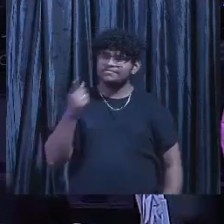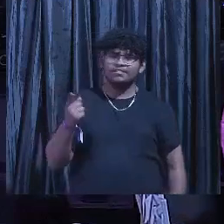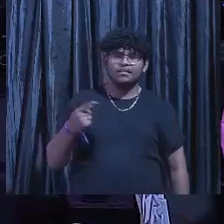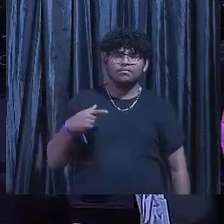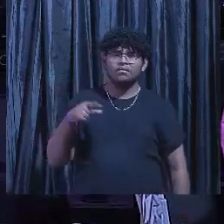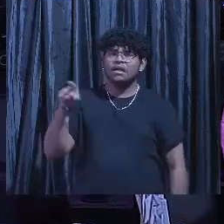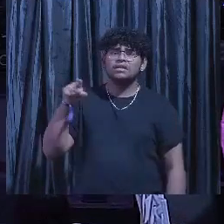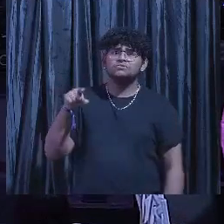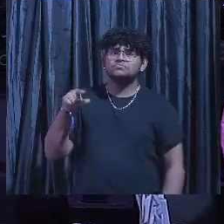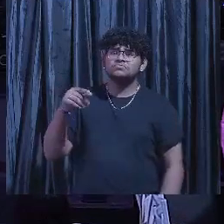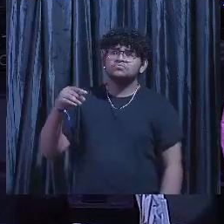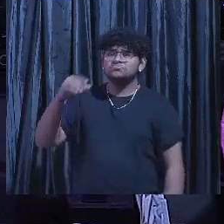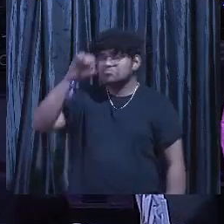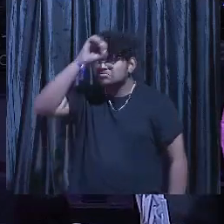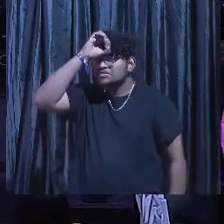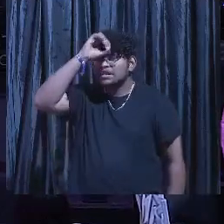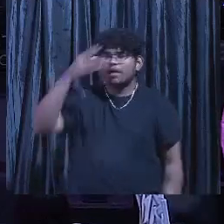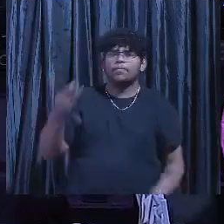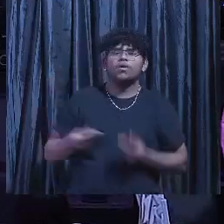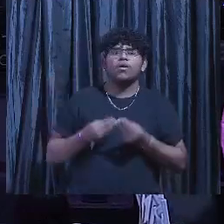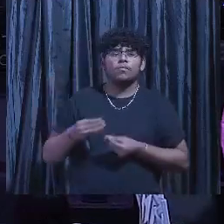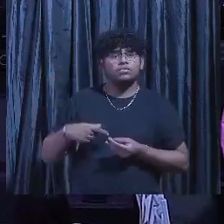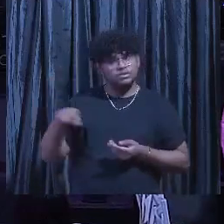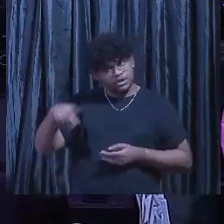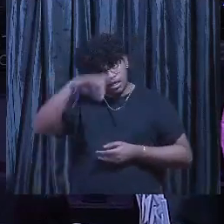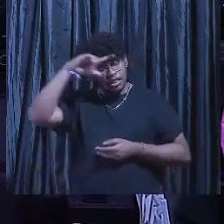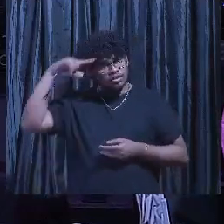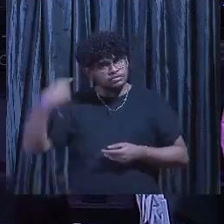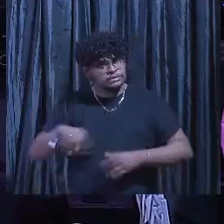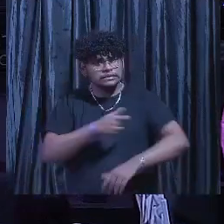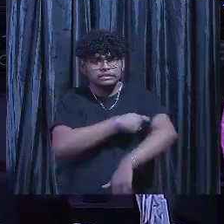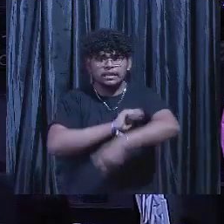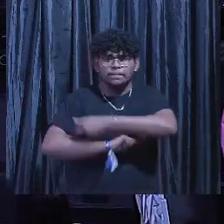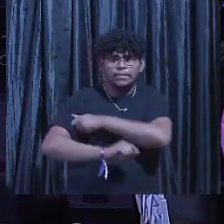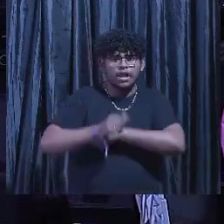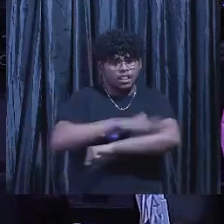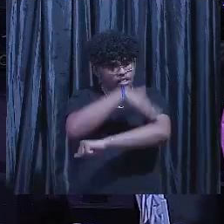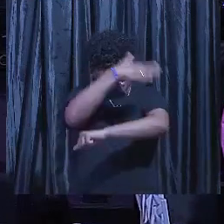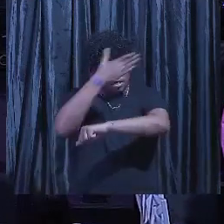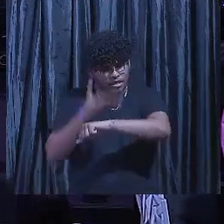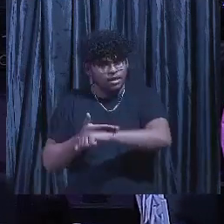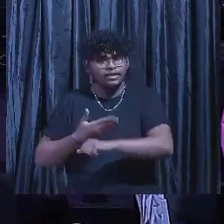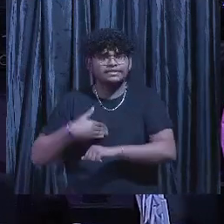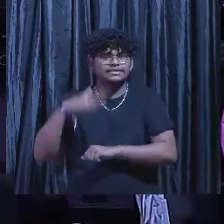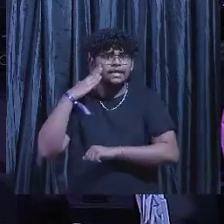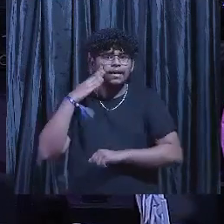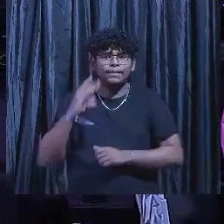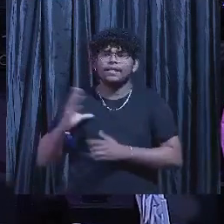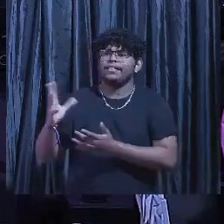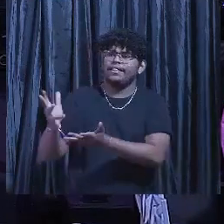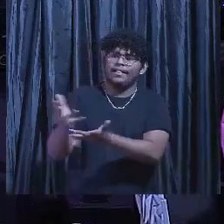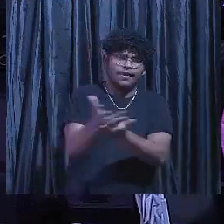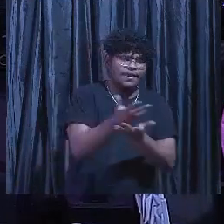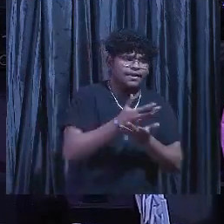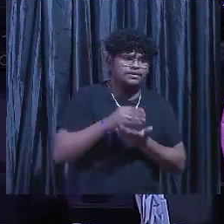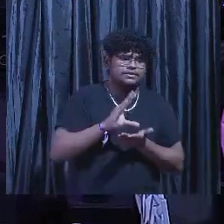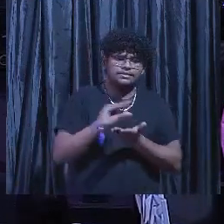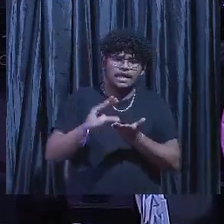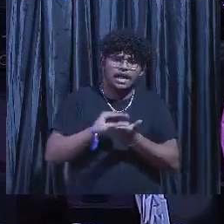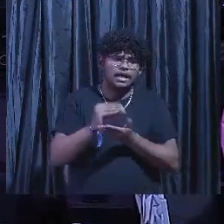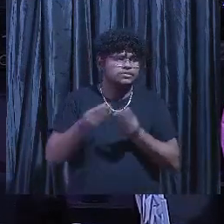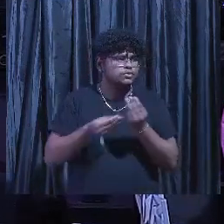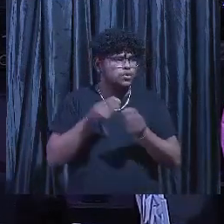estão lá ralando o dia inteiro, usando diferentes formas de colher o dado, tratar o